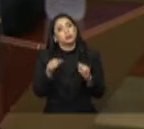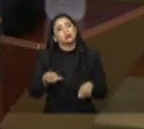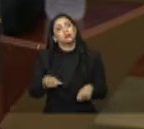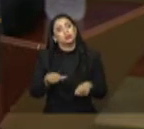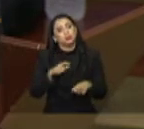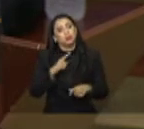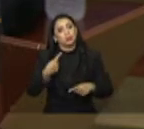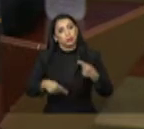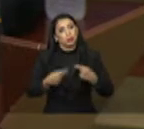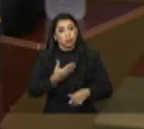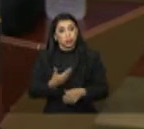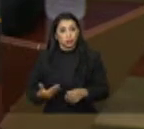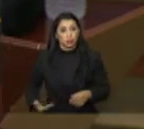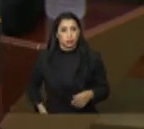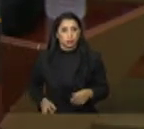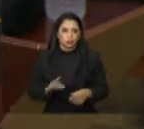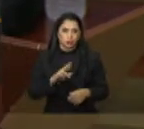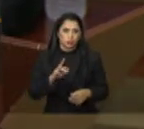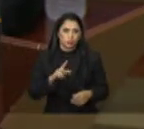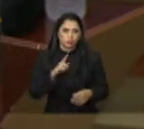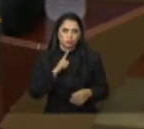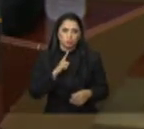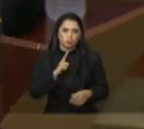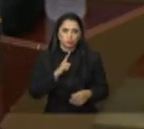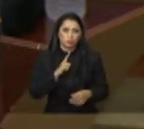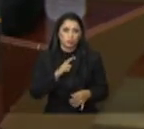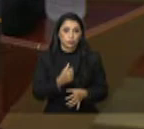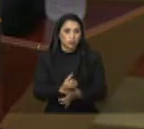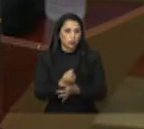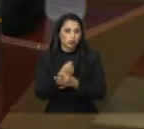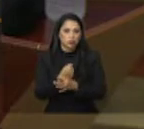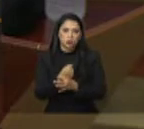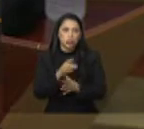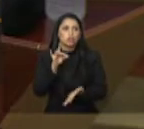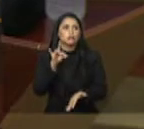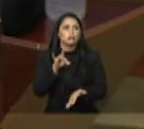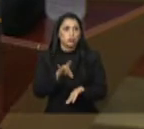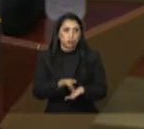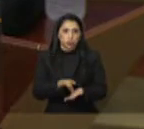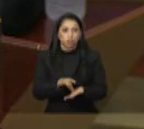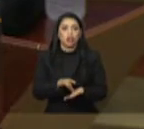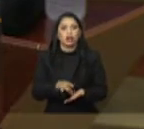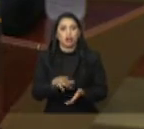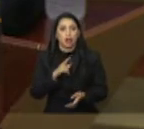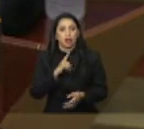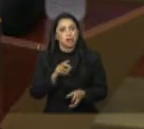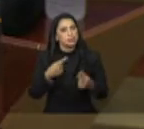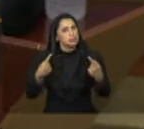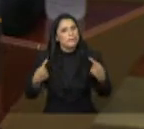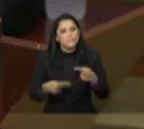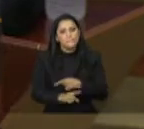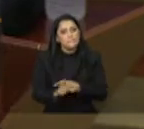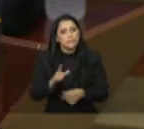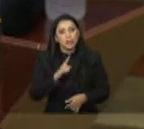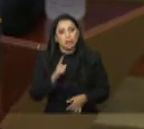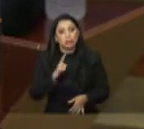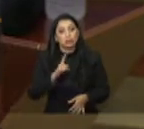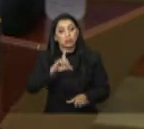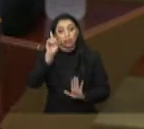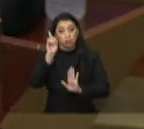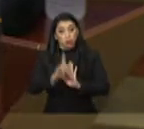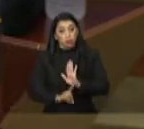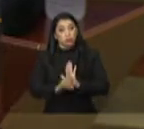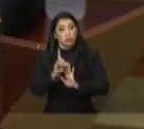políticas públicas insuficientes ou ineficientes impeçam aprenda a fluição de